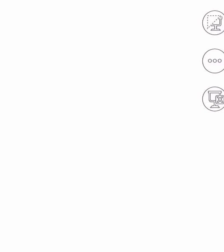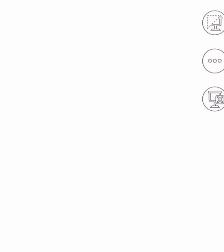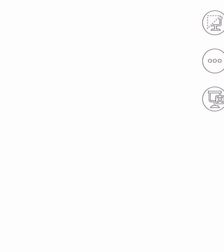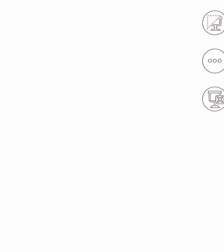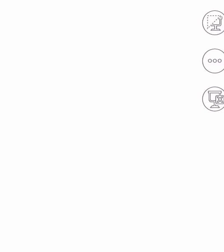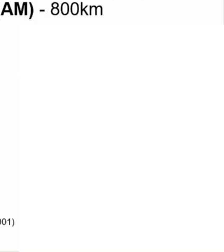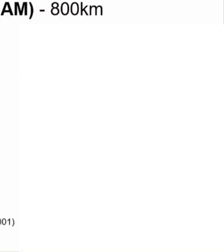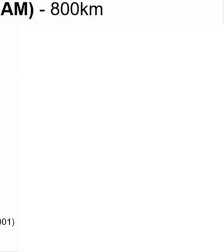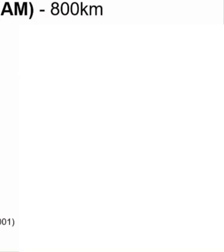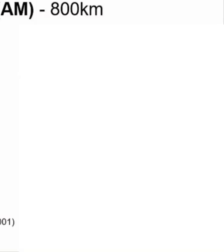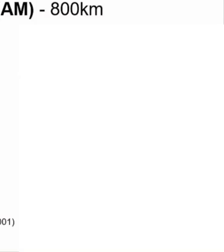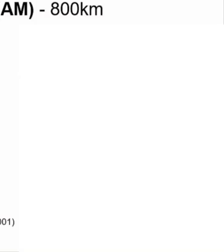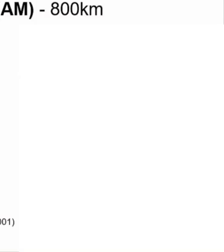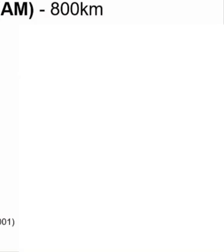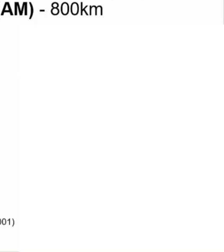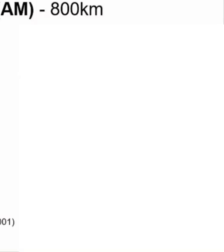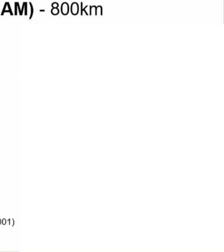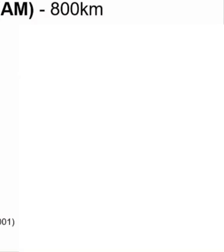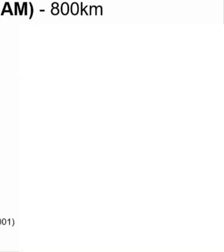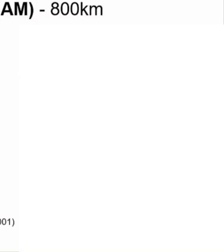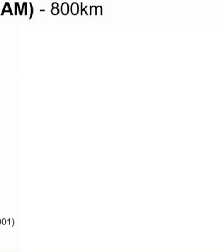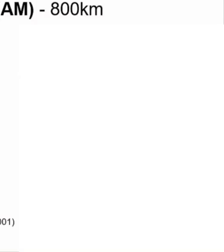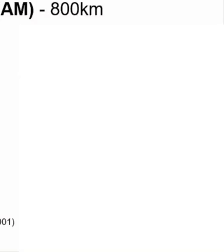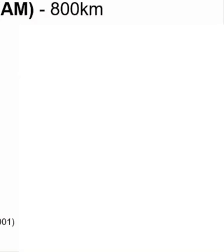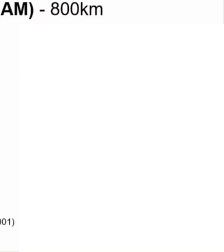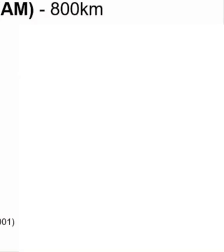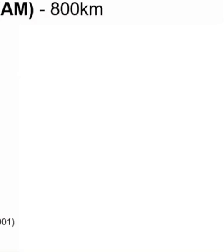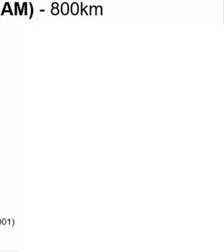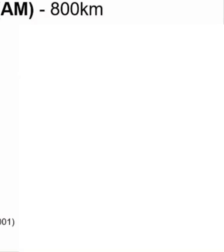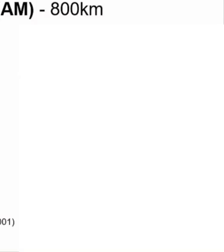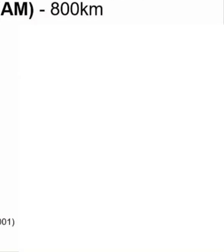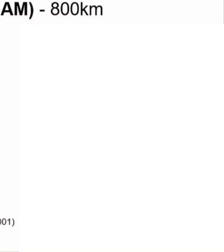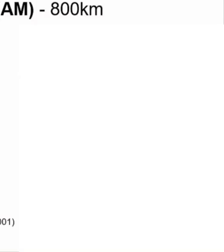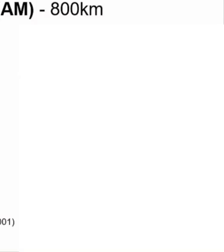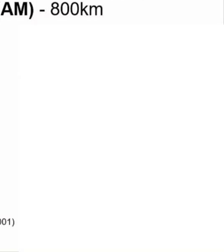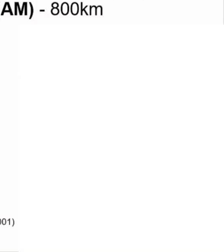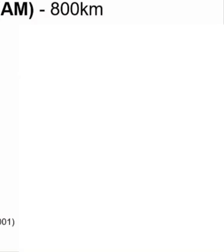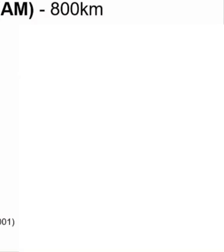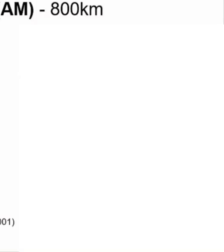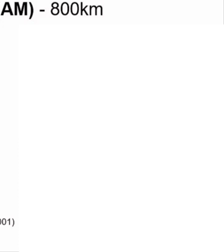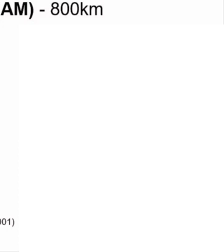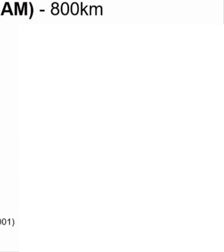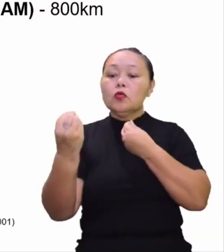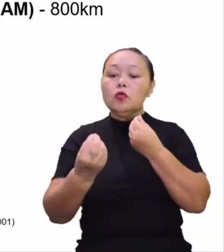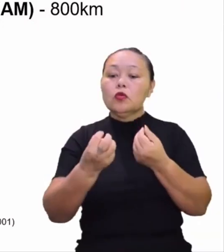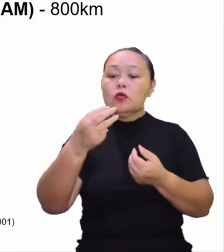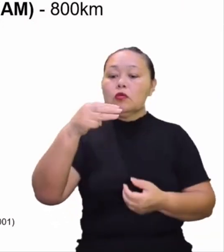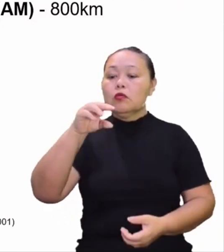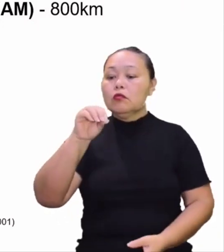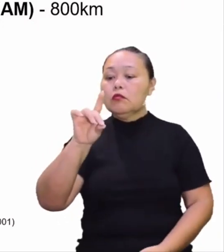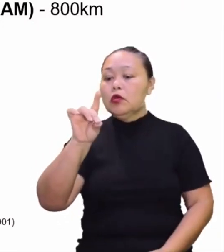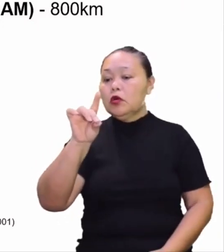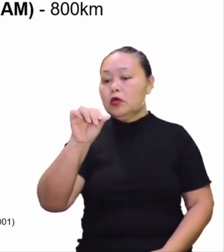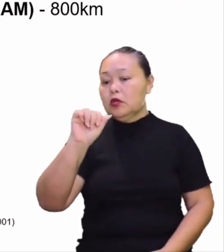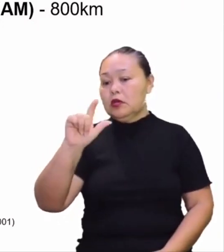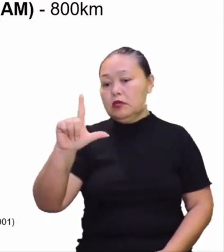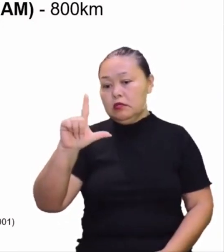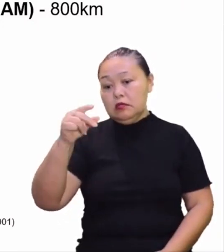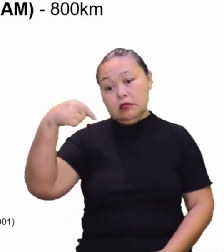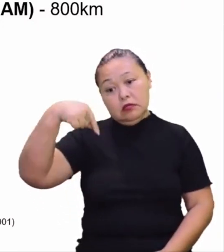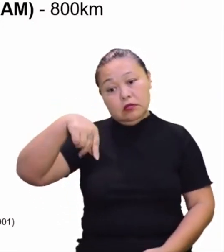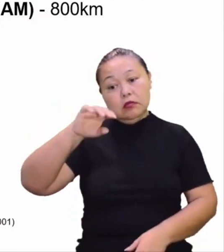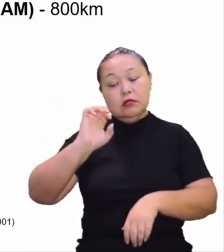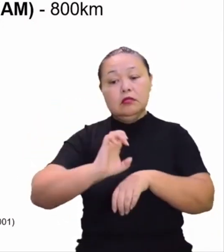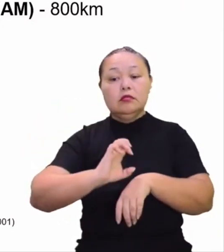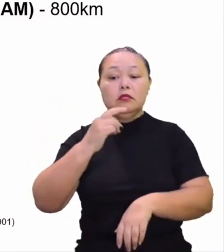estado de Rondônia. Nós começamos falando essa aula sobre a questão dos modais de transporte em Rondônia,